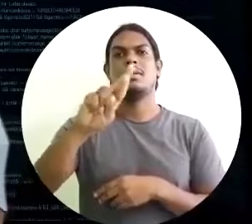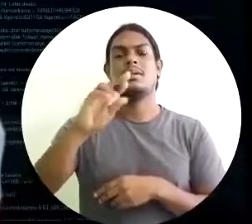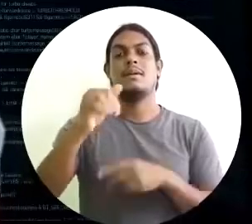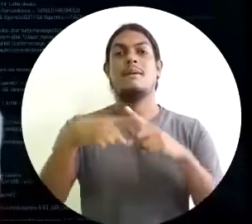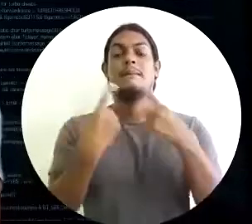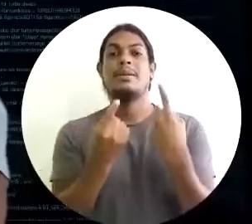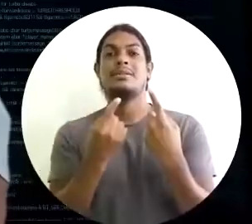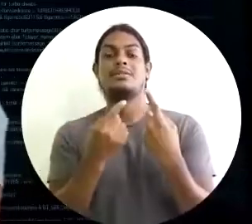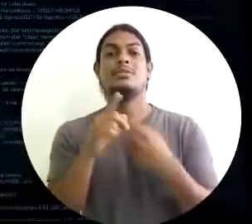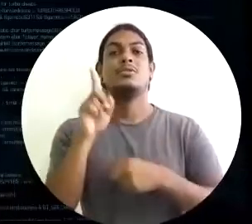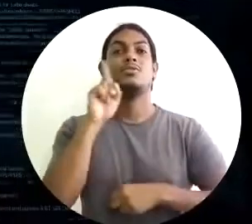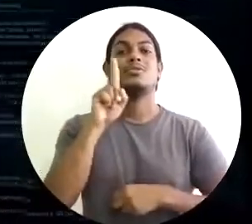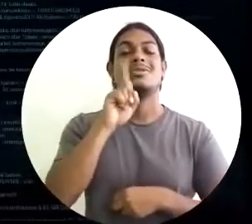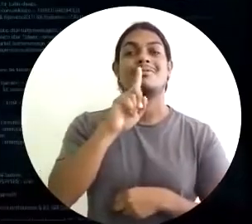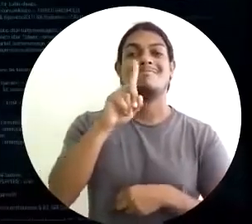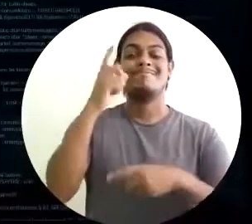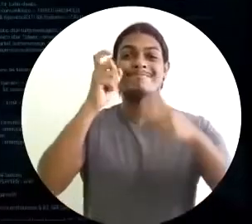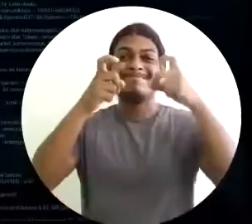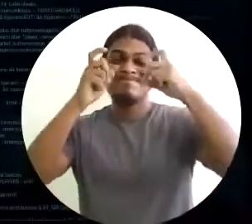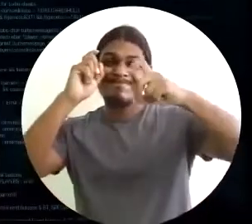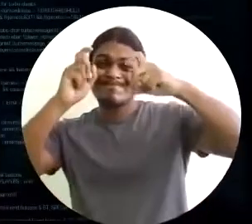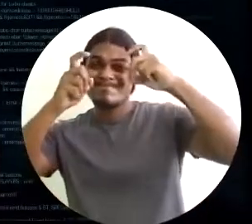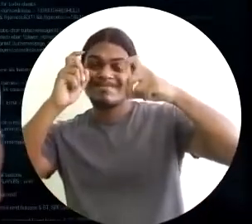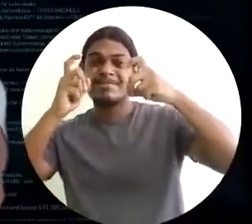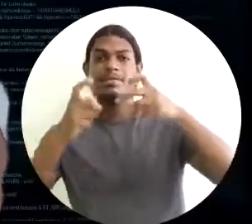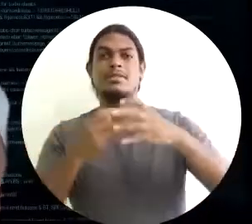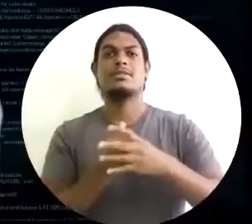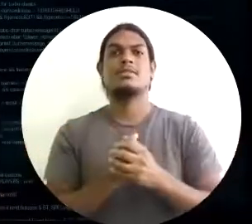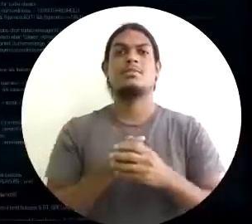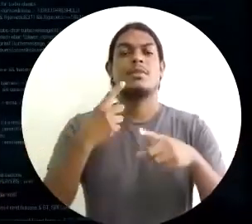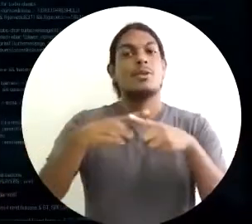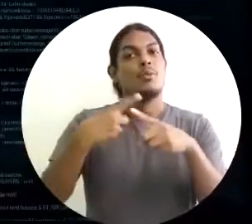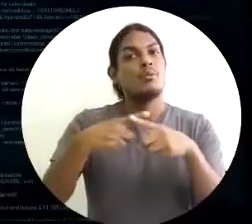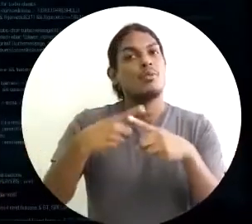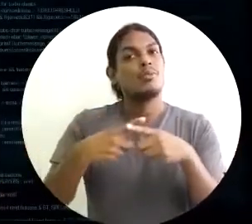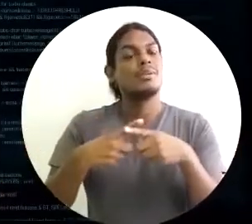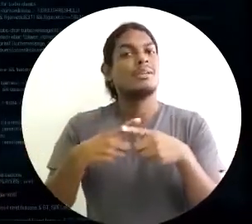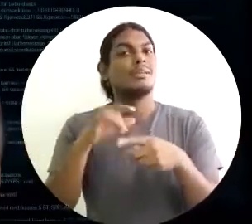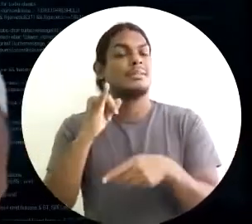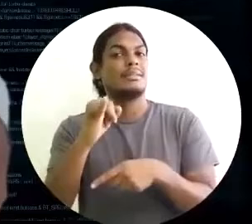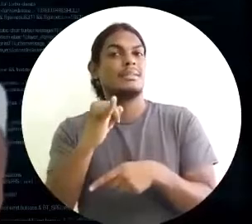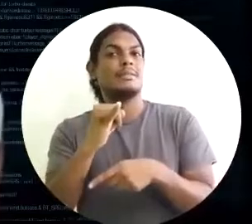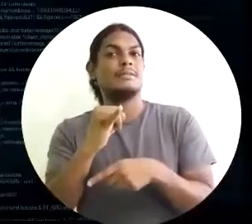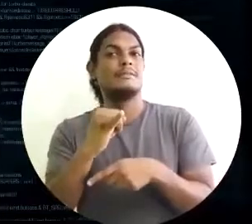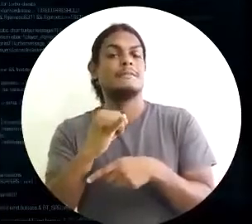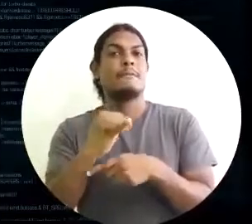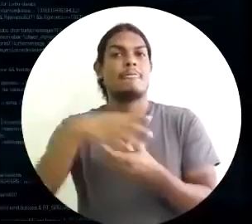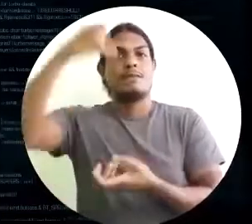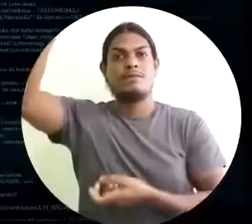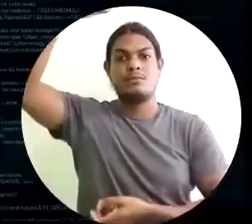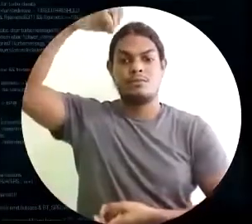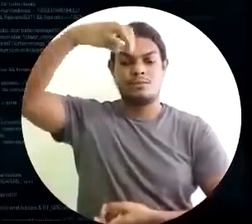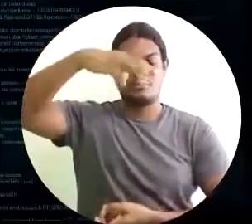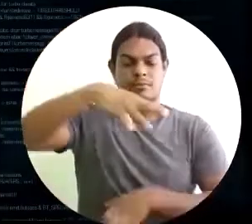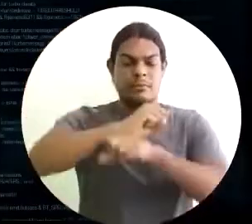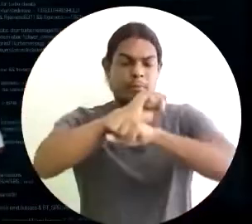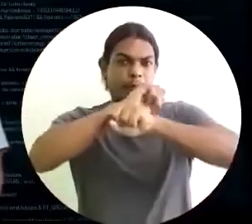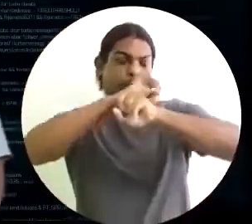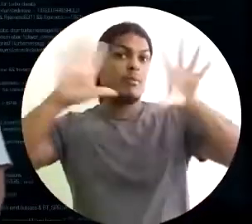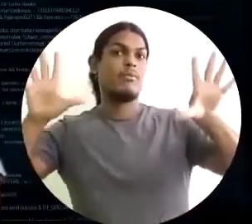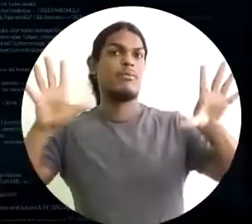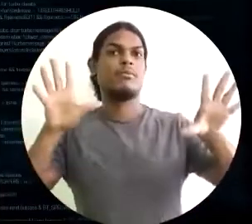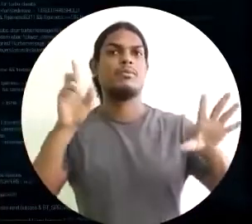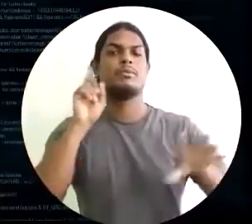preocupação maior, que se um míssil, uma bomba atômica ela fosse detonada no meio do